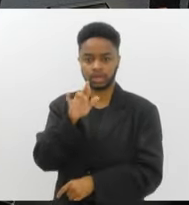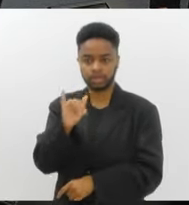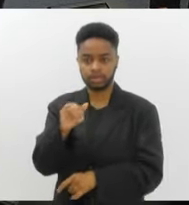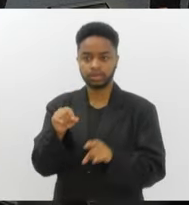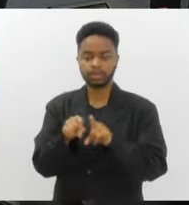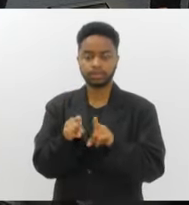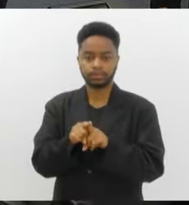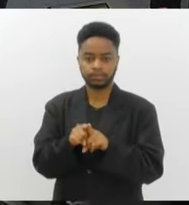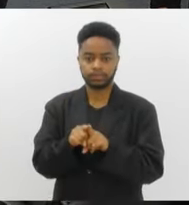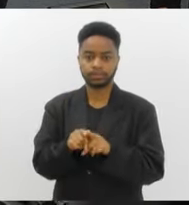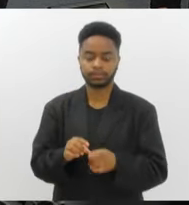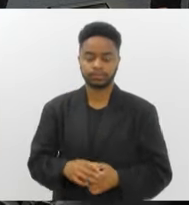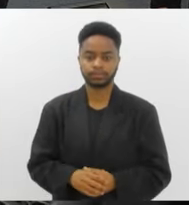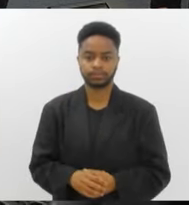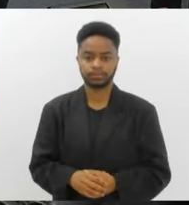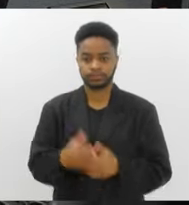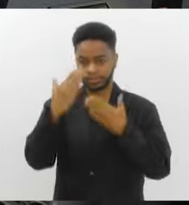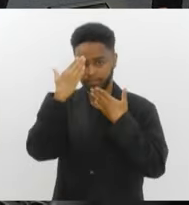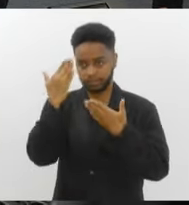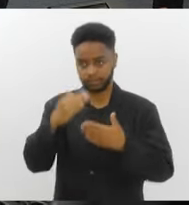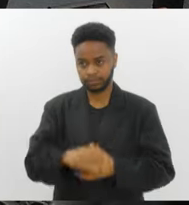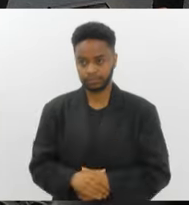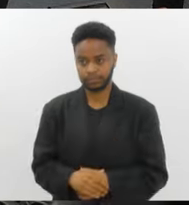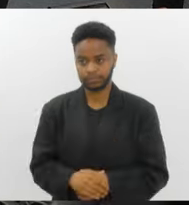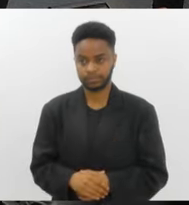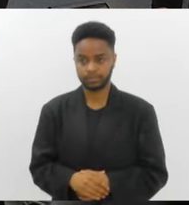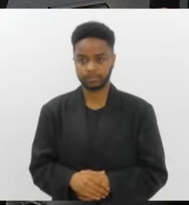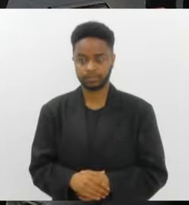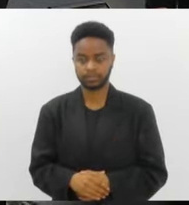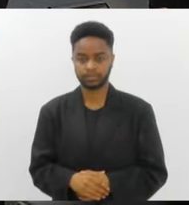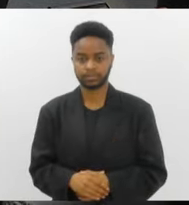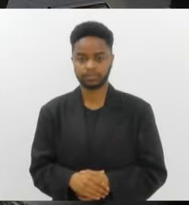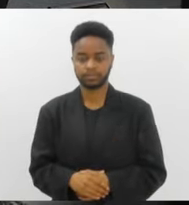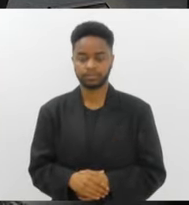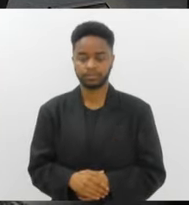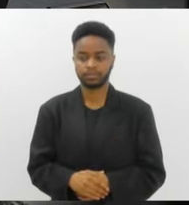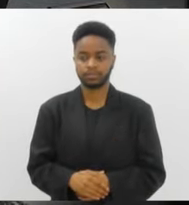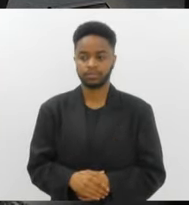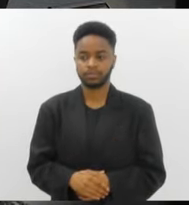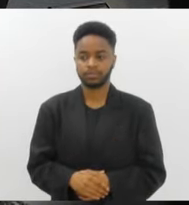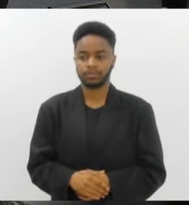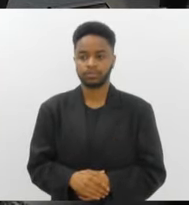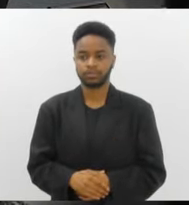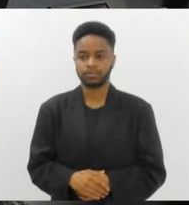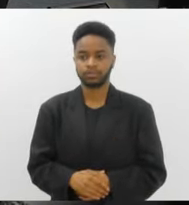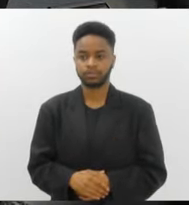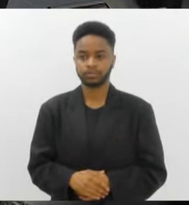deputado Jairi também. Tá, obrigada. Deputado Jairi também quer a coautoria.